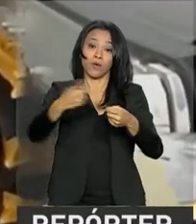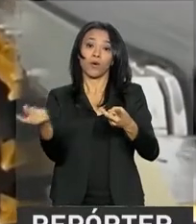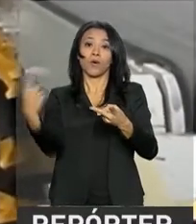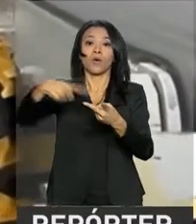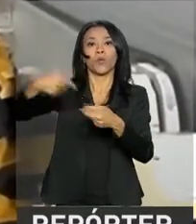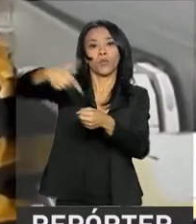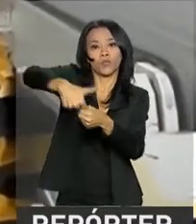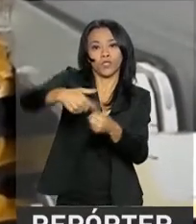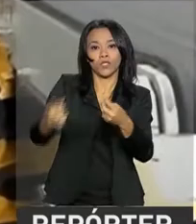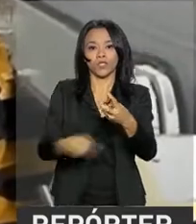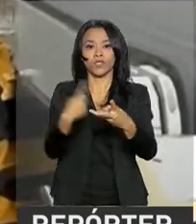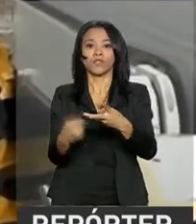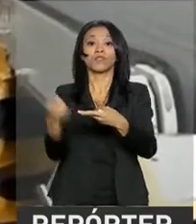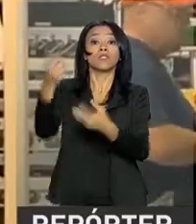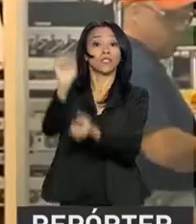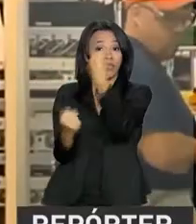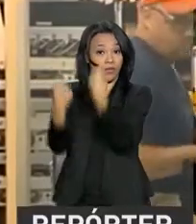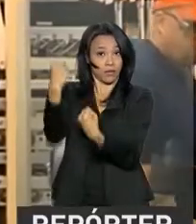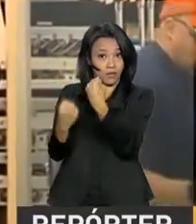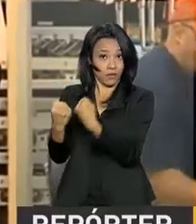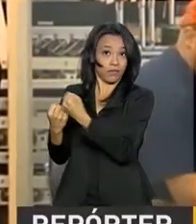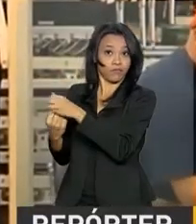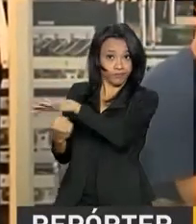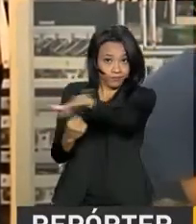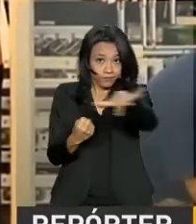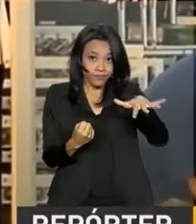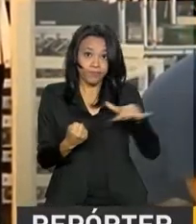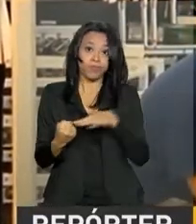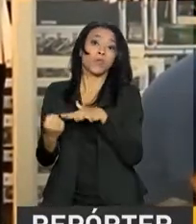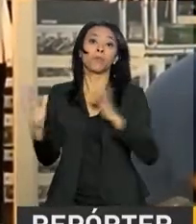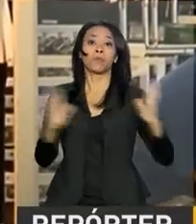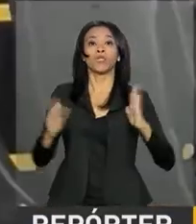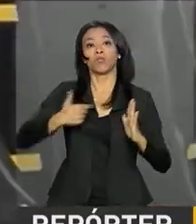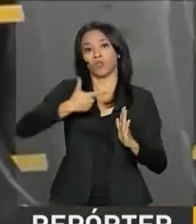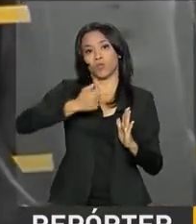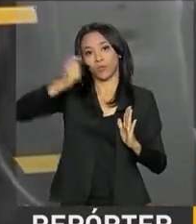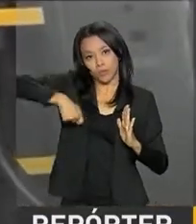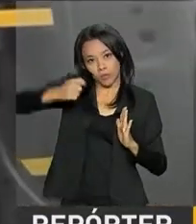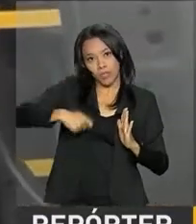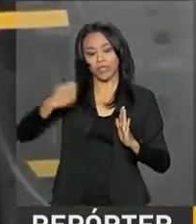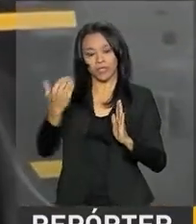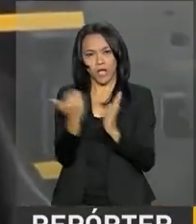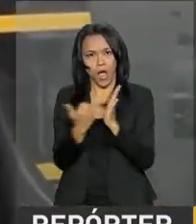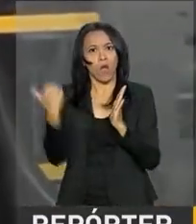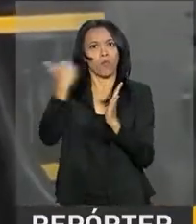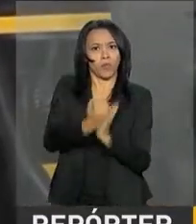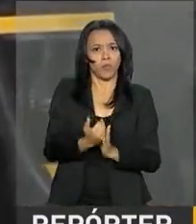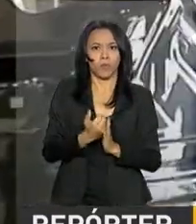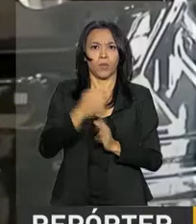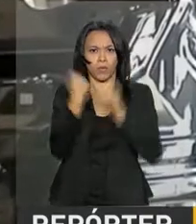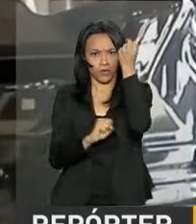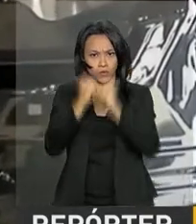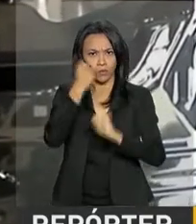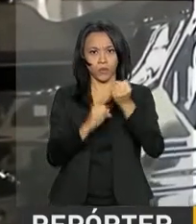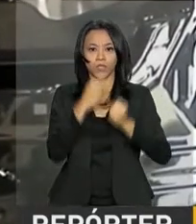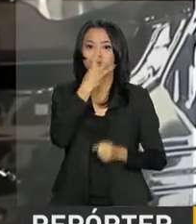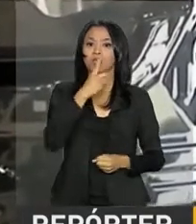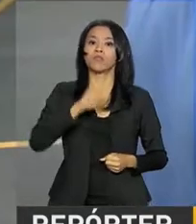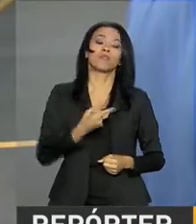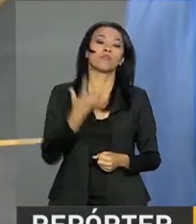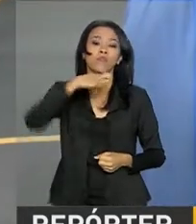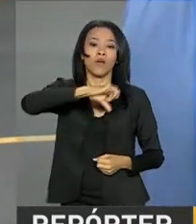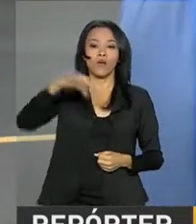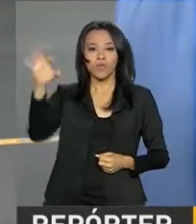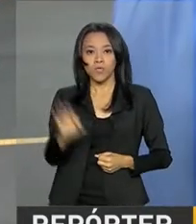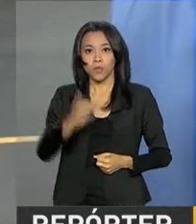e de veículos automotores em 12 meses a produção industrial cresceu 3,9 por cento o melhor